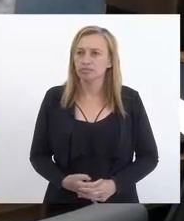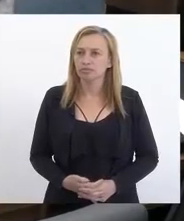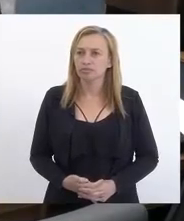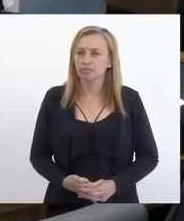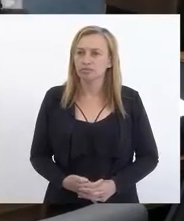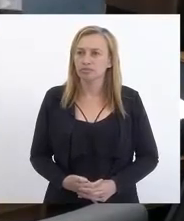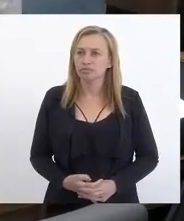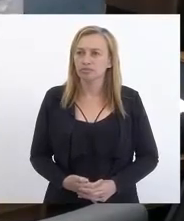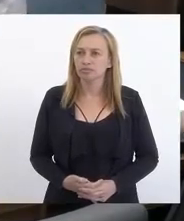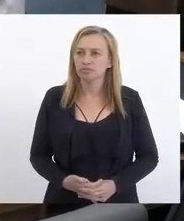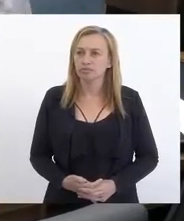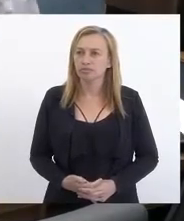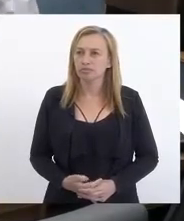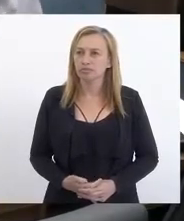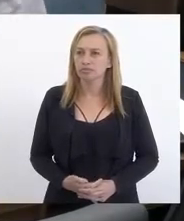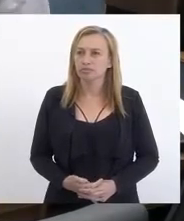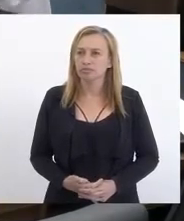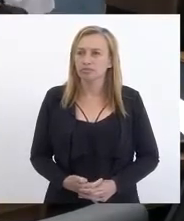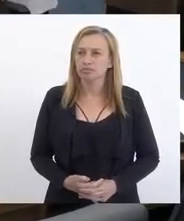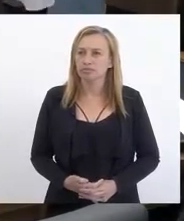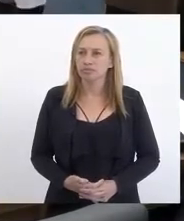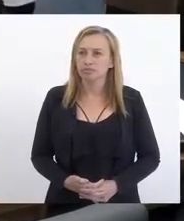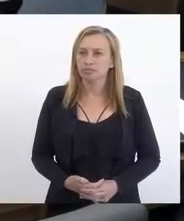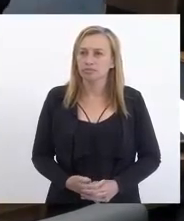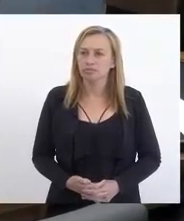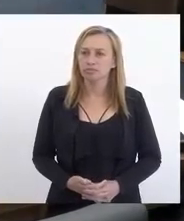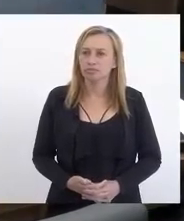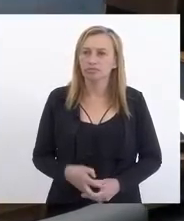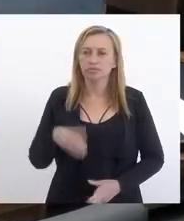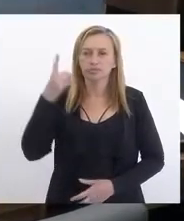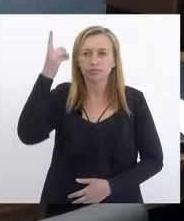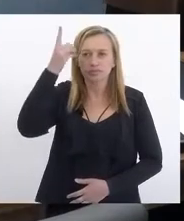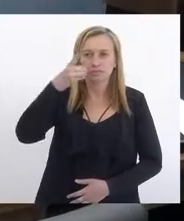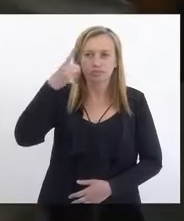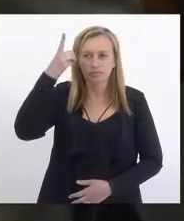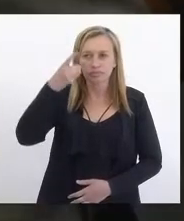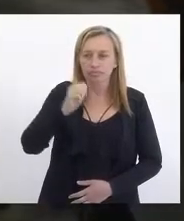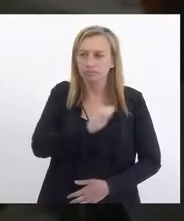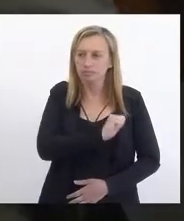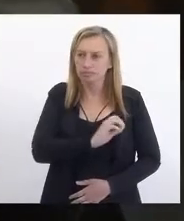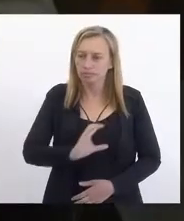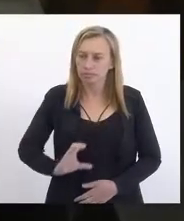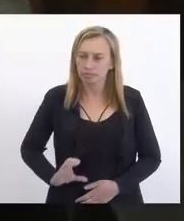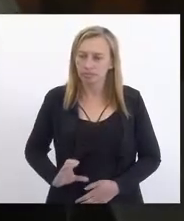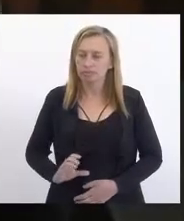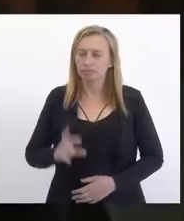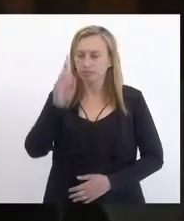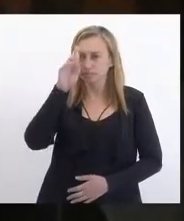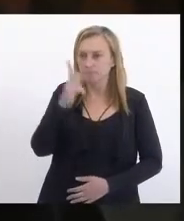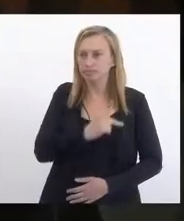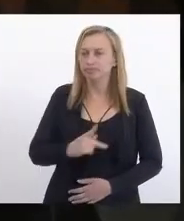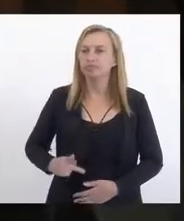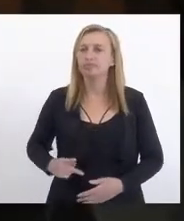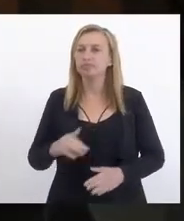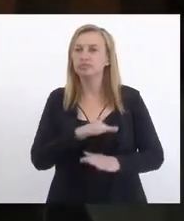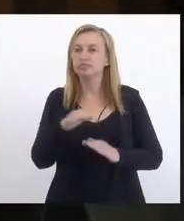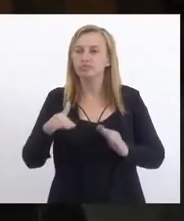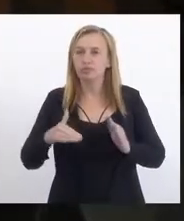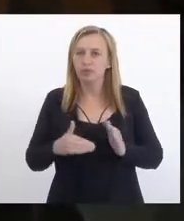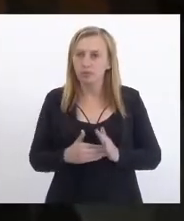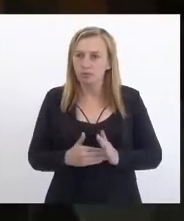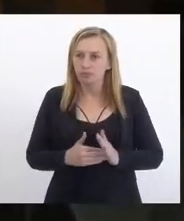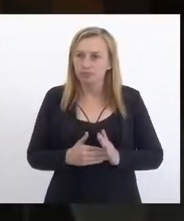Senhor presidente, deputado André Siciliano, senhoras e senhores,